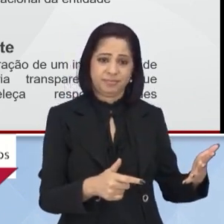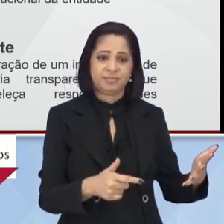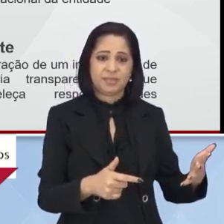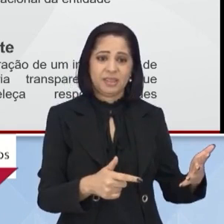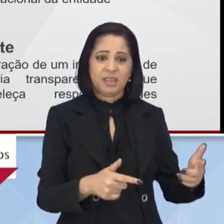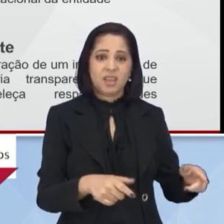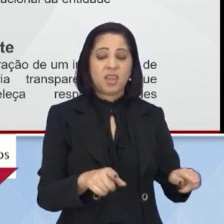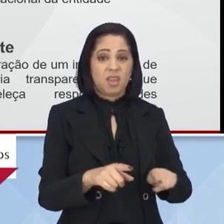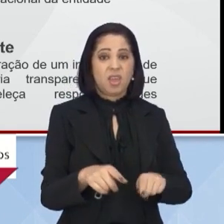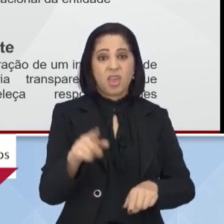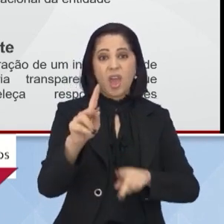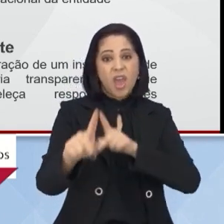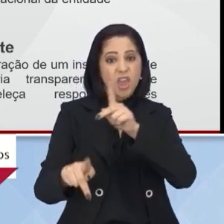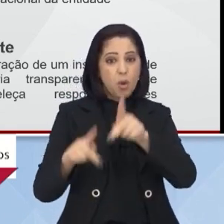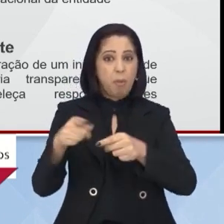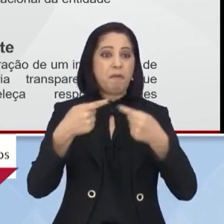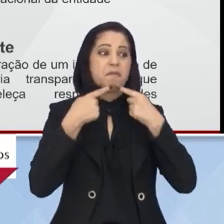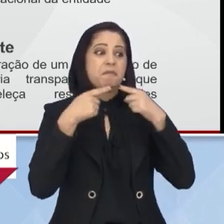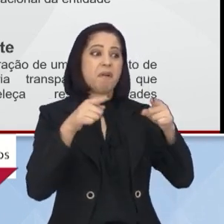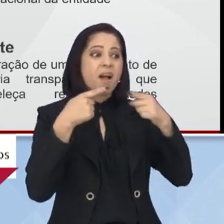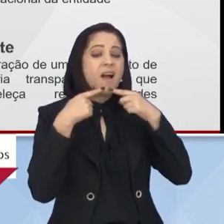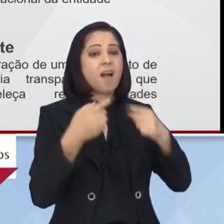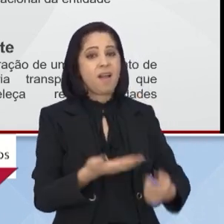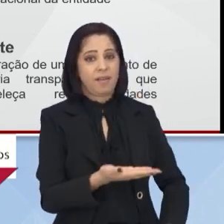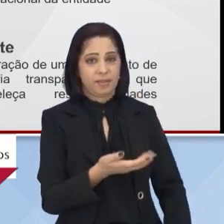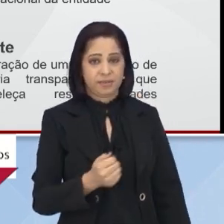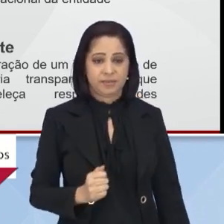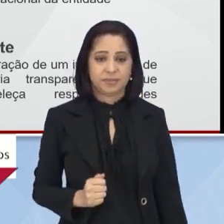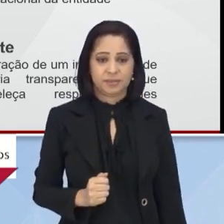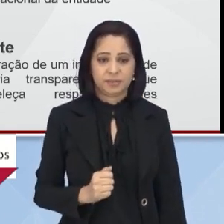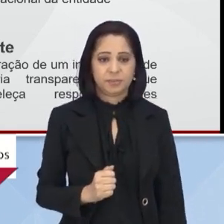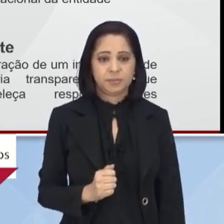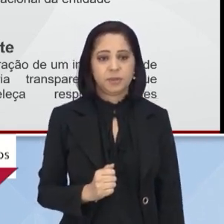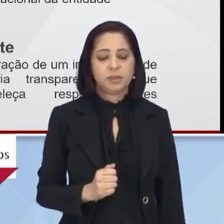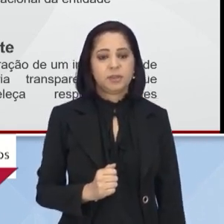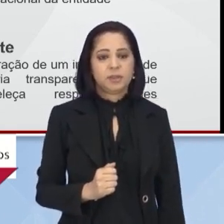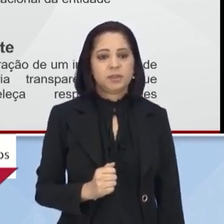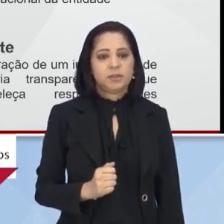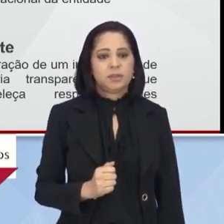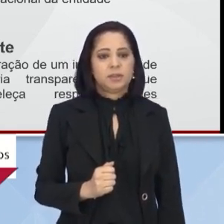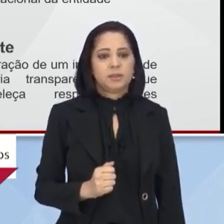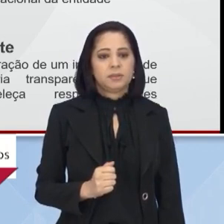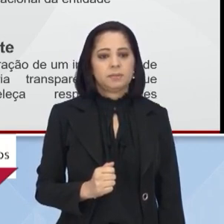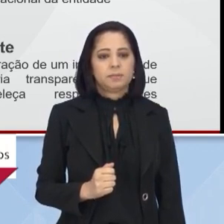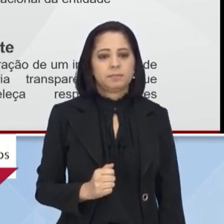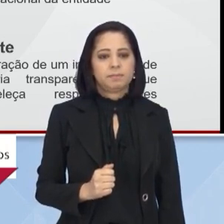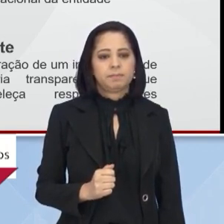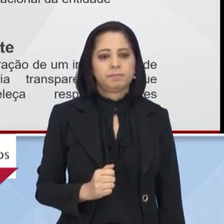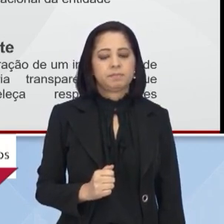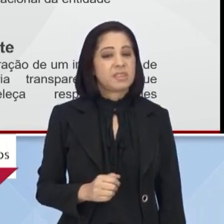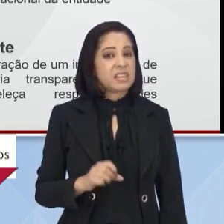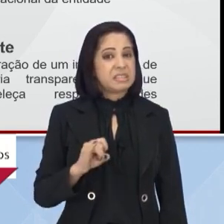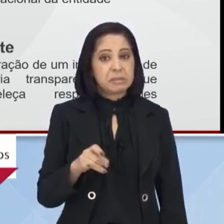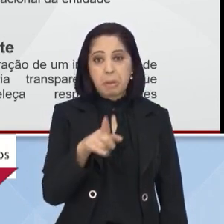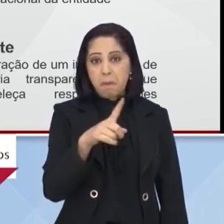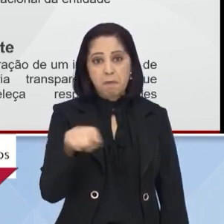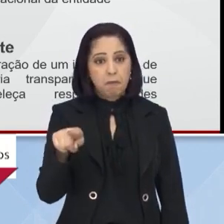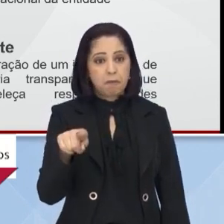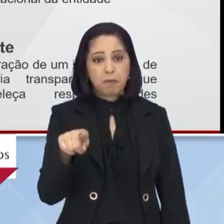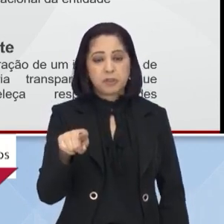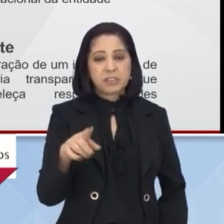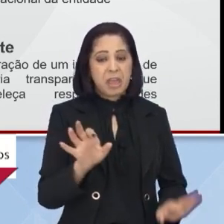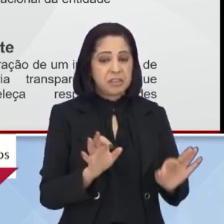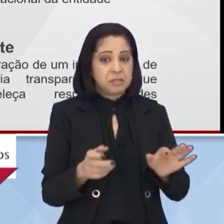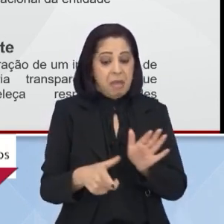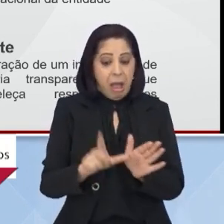consequentemente paraa população que é usuária daquele serviço tá eh se vocês não fizerem um bom